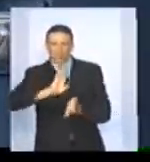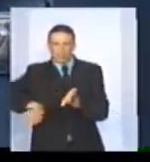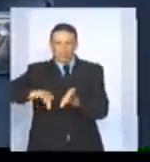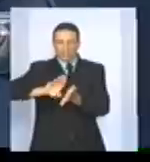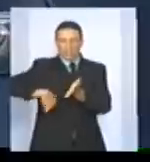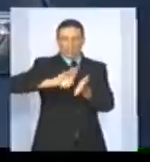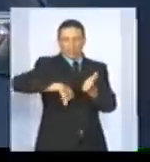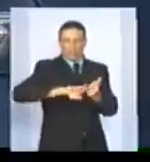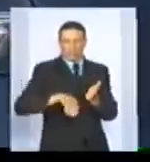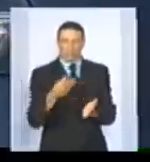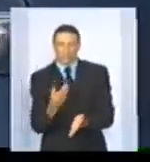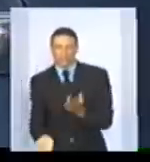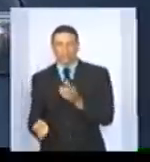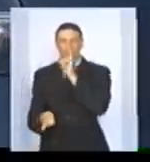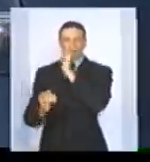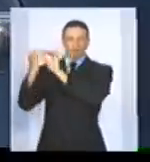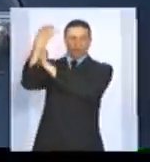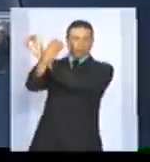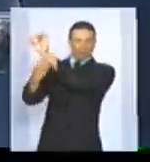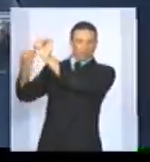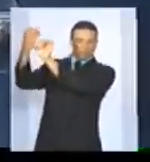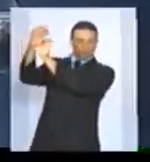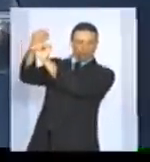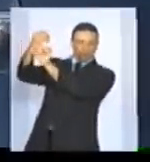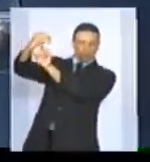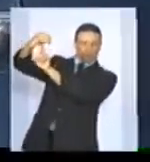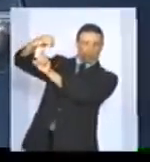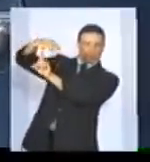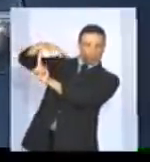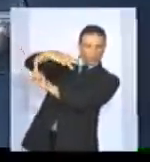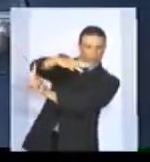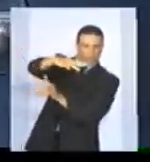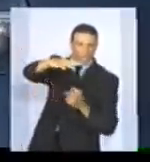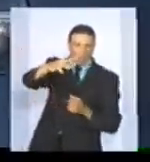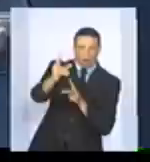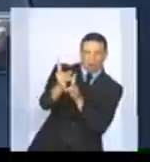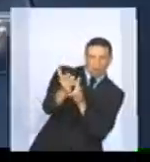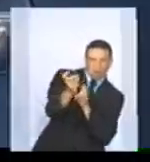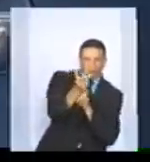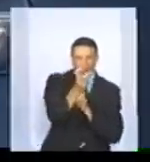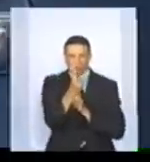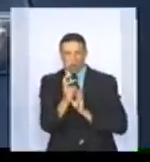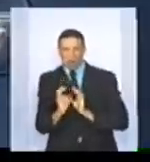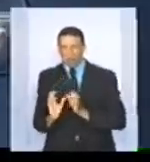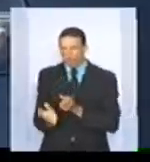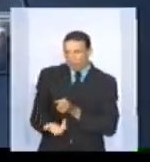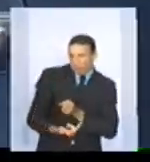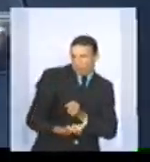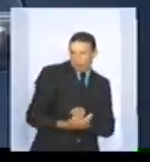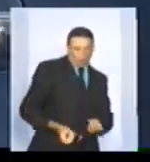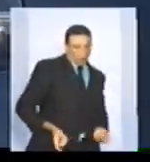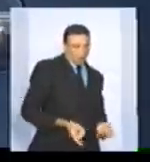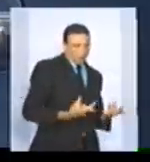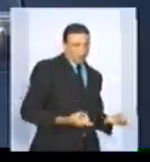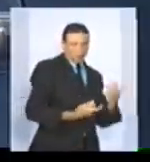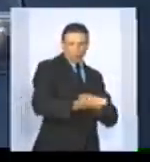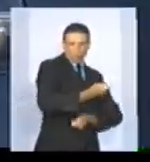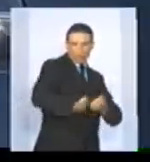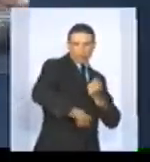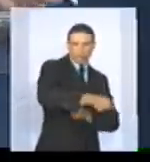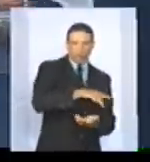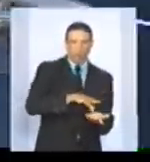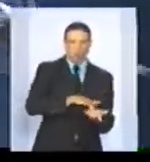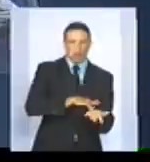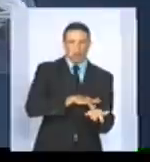ao captarem sinal de satélite de forma clandestina e vender assinaturas via as milícias. São 20% a menos, senhor ministro, de empregos